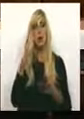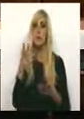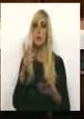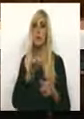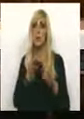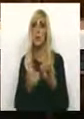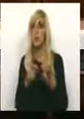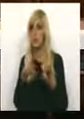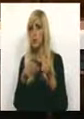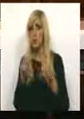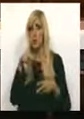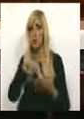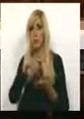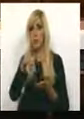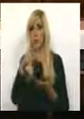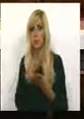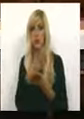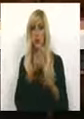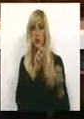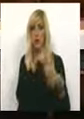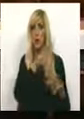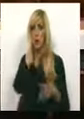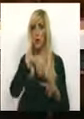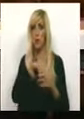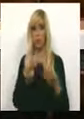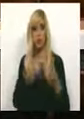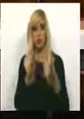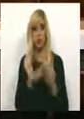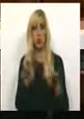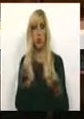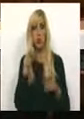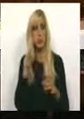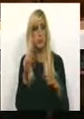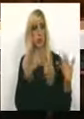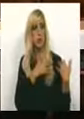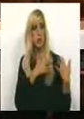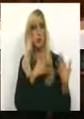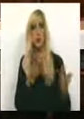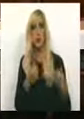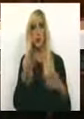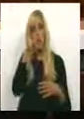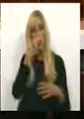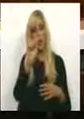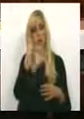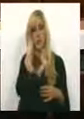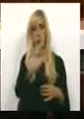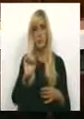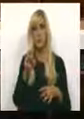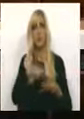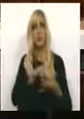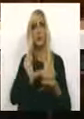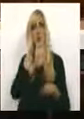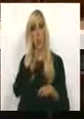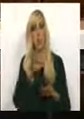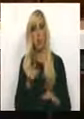presentes, porque nesta matéria é fundamental o envolvimento de todos, porque estamos perante uma responsabilidade que é do Estado e da administração